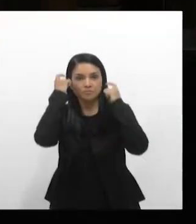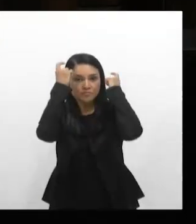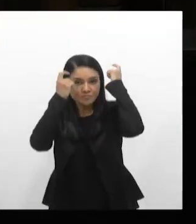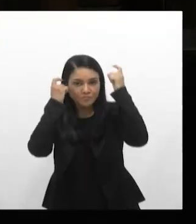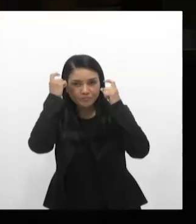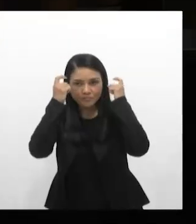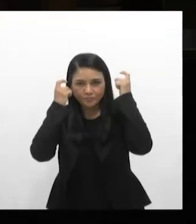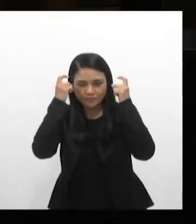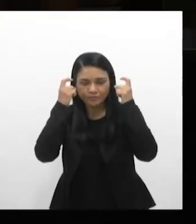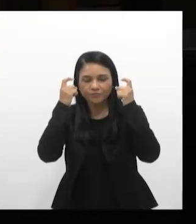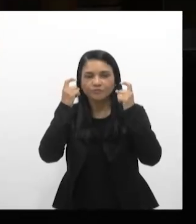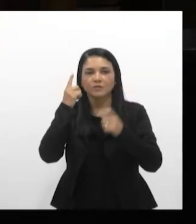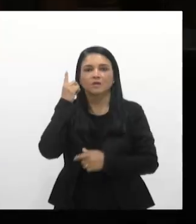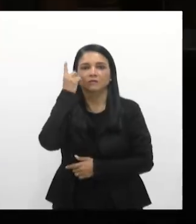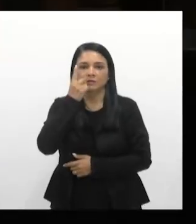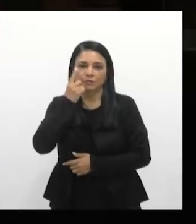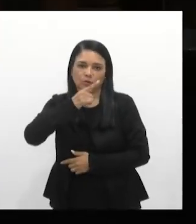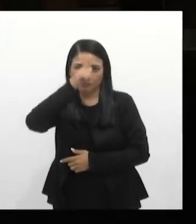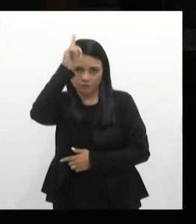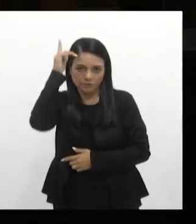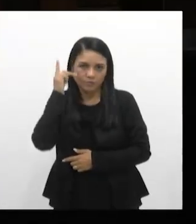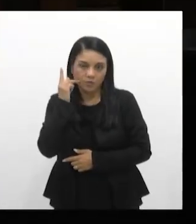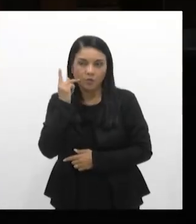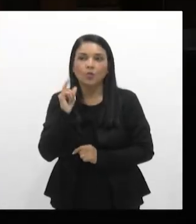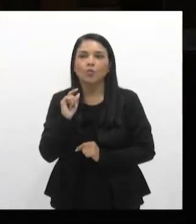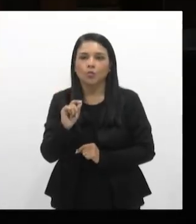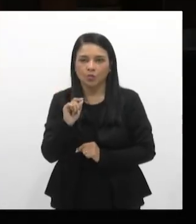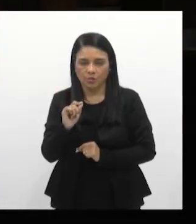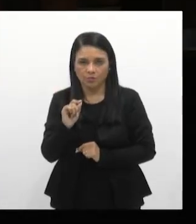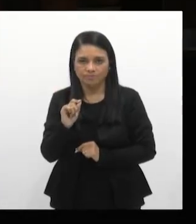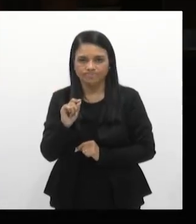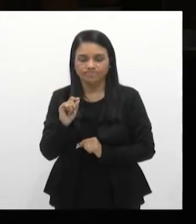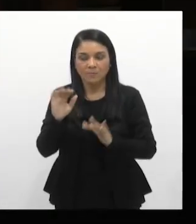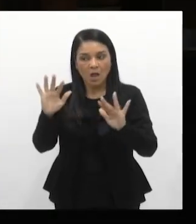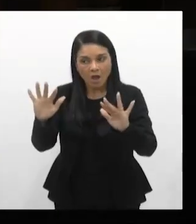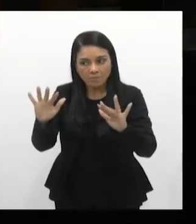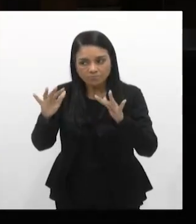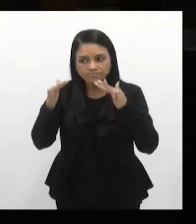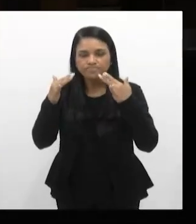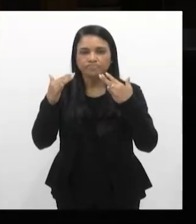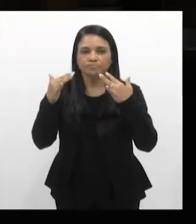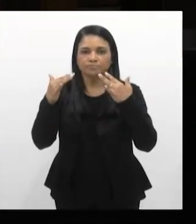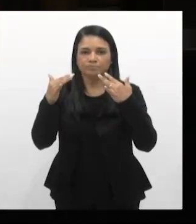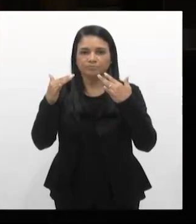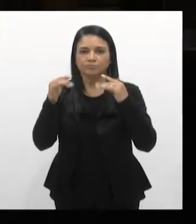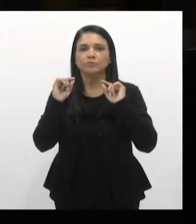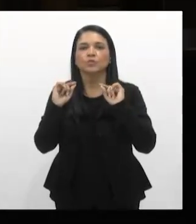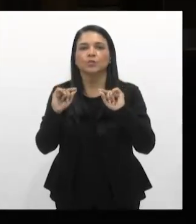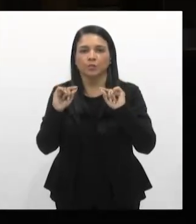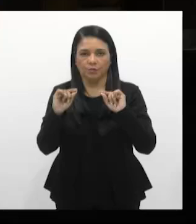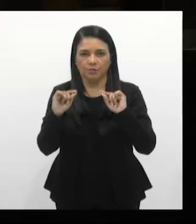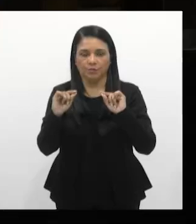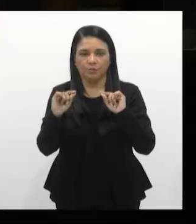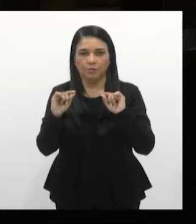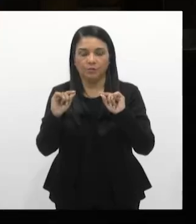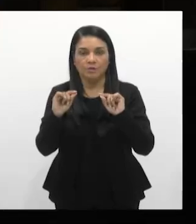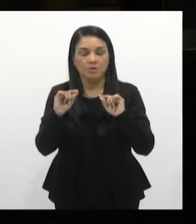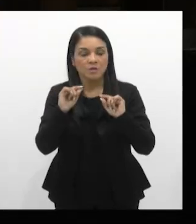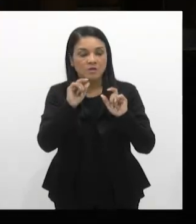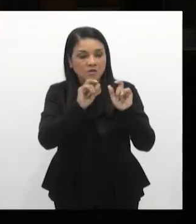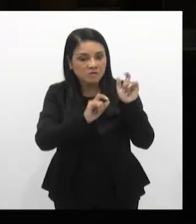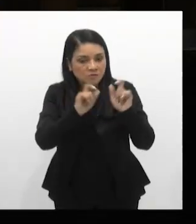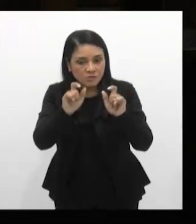preocupação, deputado Luiz, foi justamente chamar a atenção, né, para as